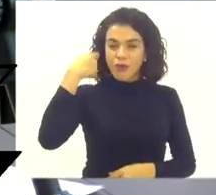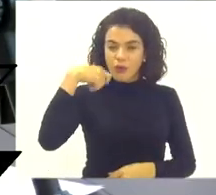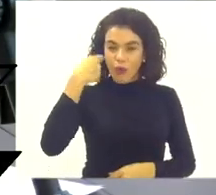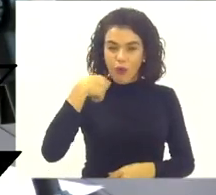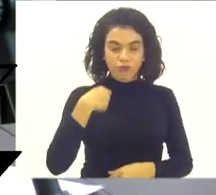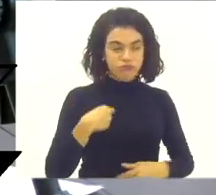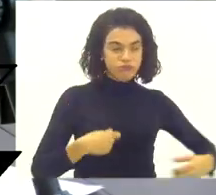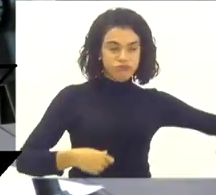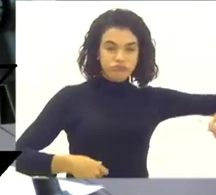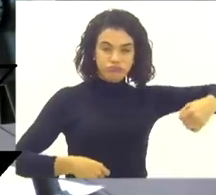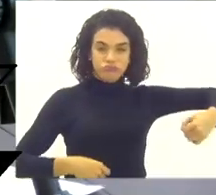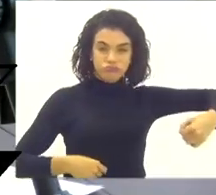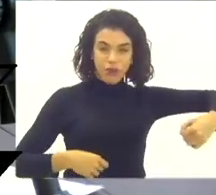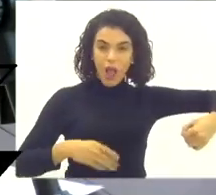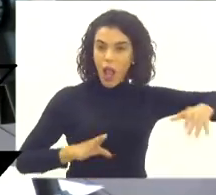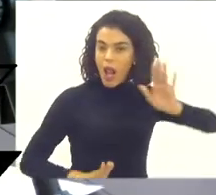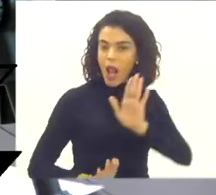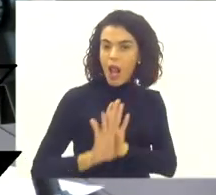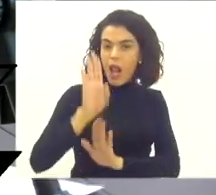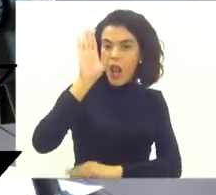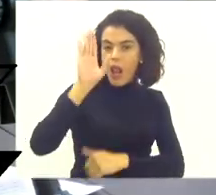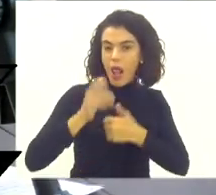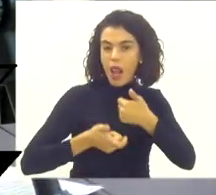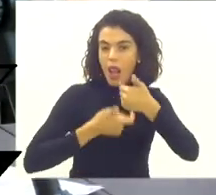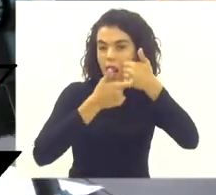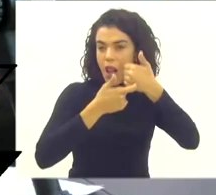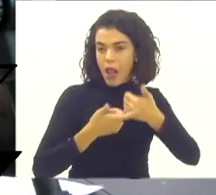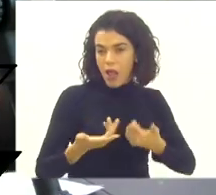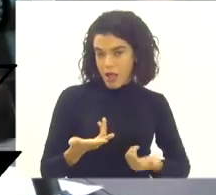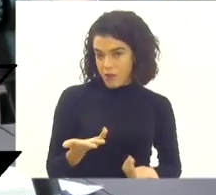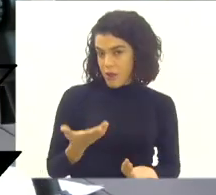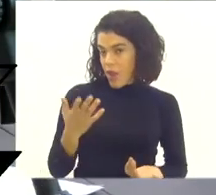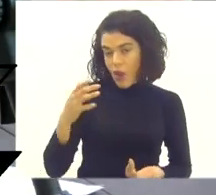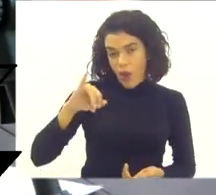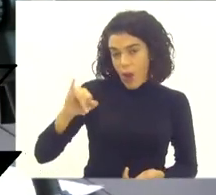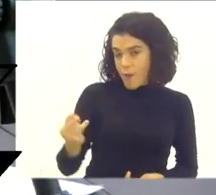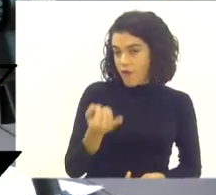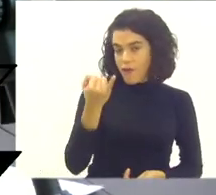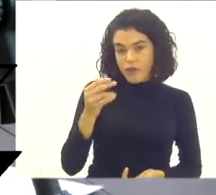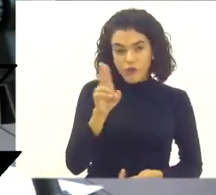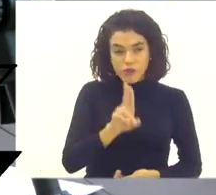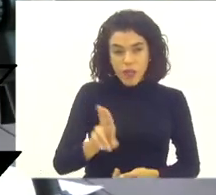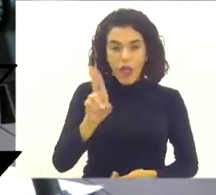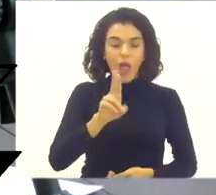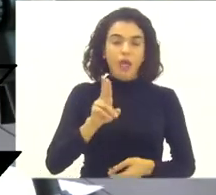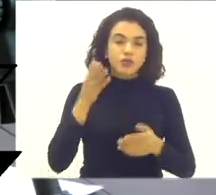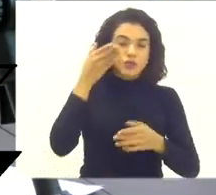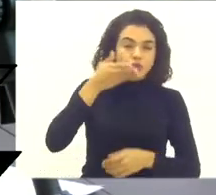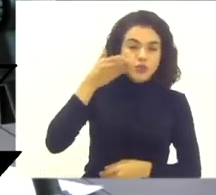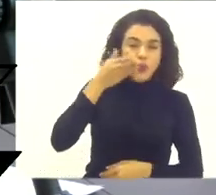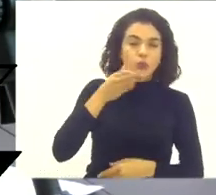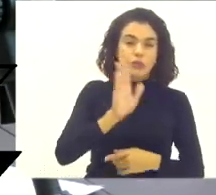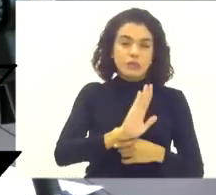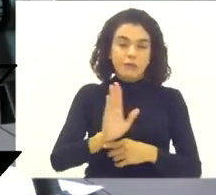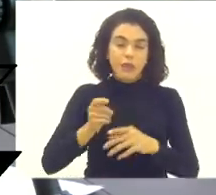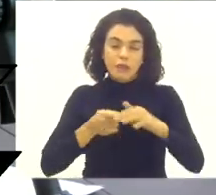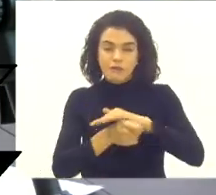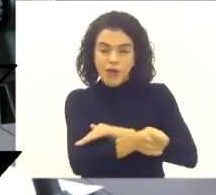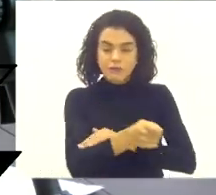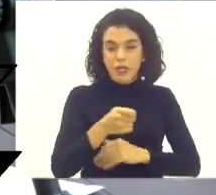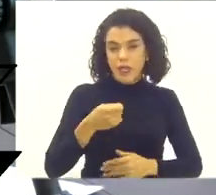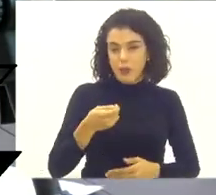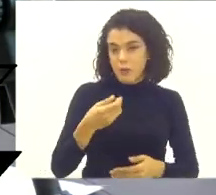a Taís Araújo vai lá no pico aí claro eu aproveito isso para usar o discurso cinema nacional investimento Cultura né o